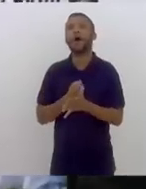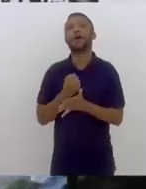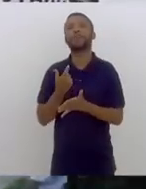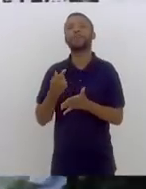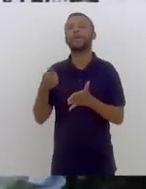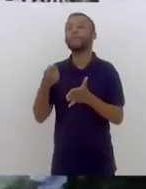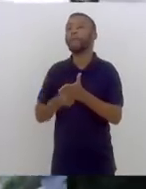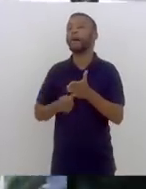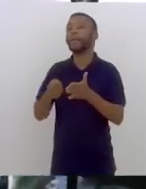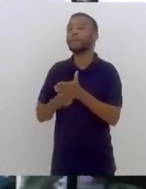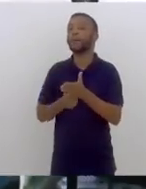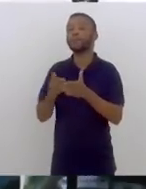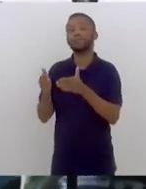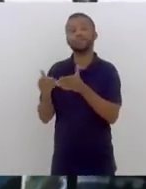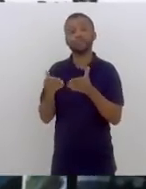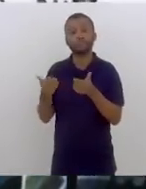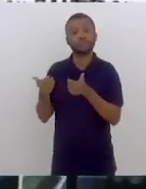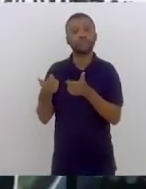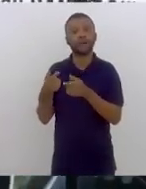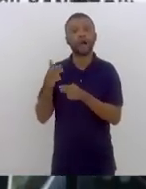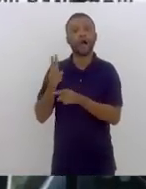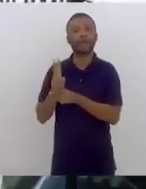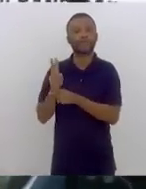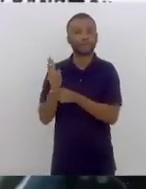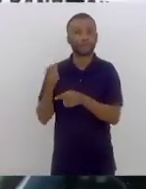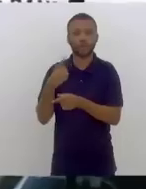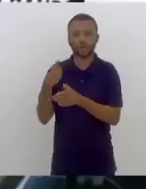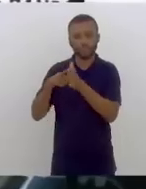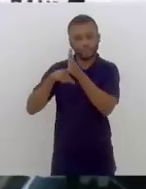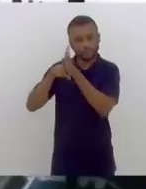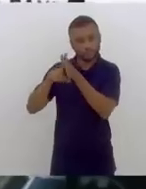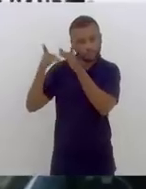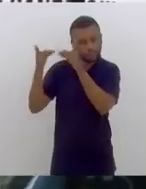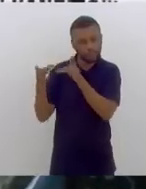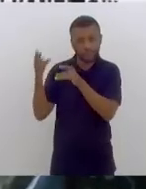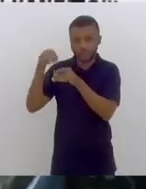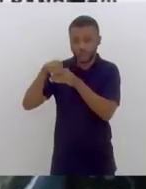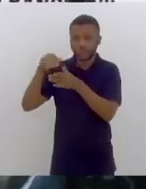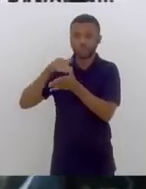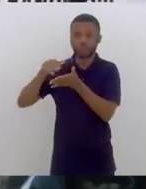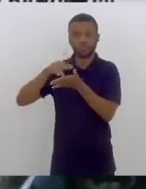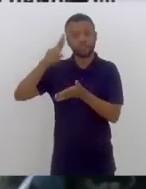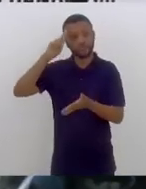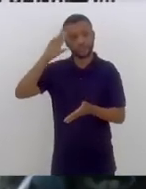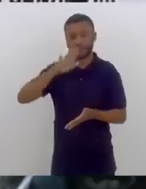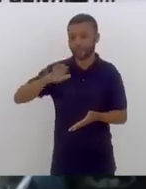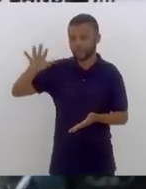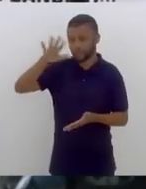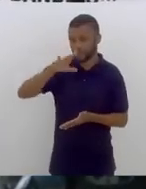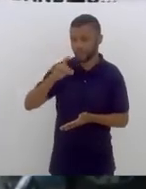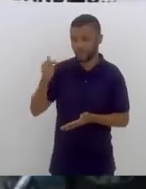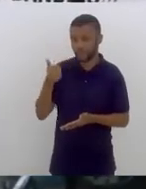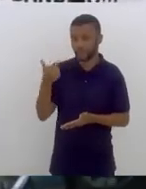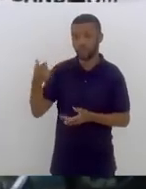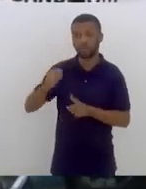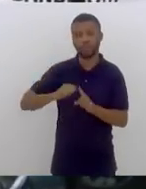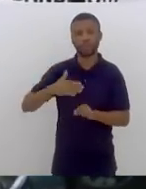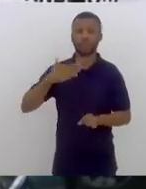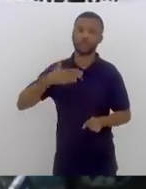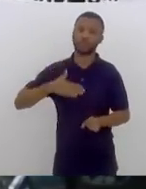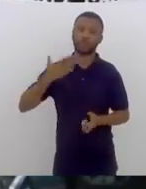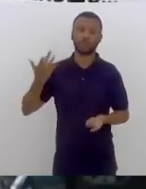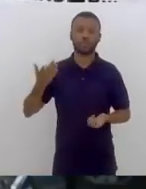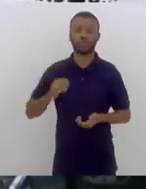peitos atendido nós estivemos dentro do coronel dentro do gabinete do comandante geral no último dia 12 de agosto